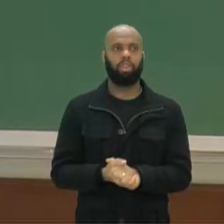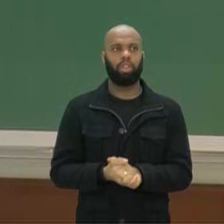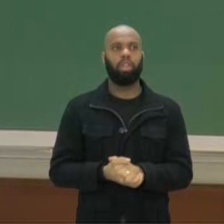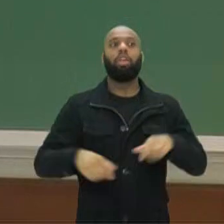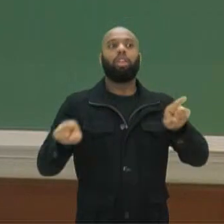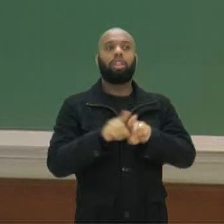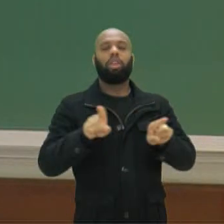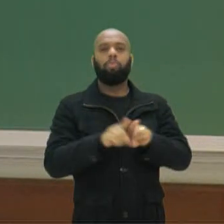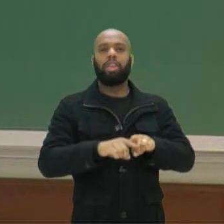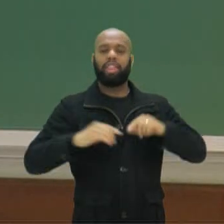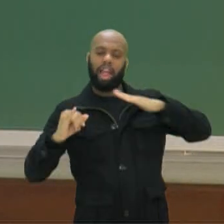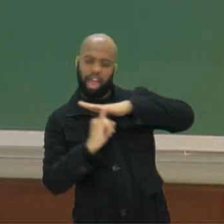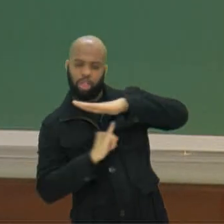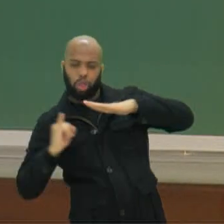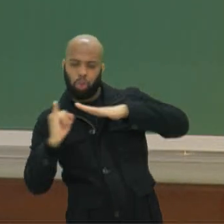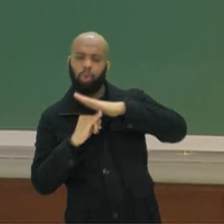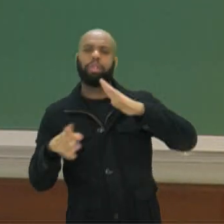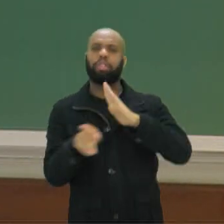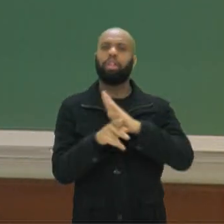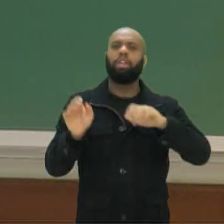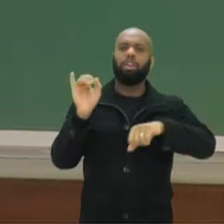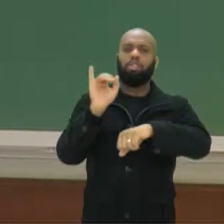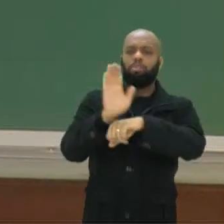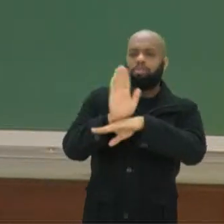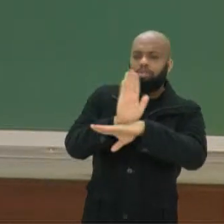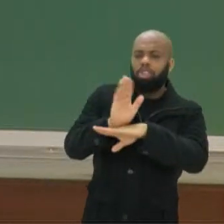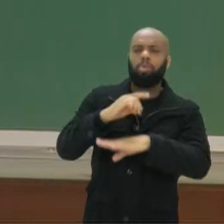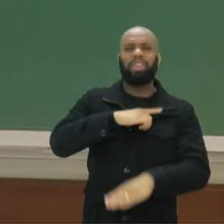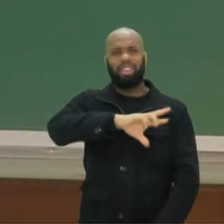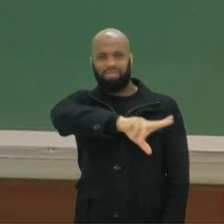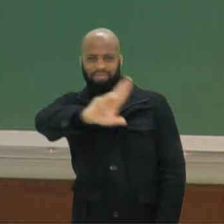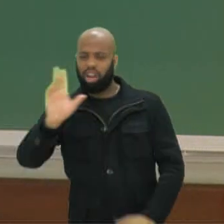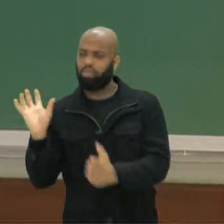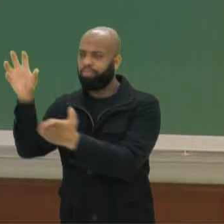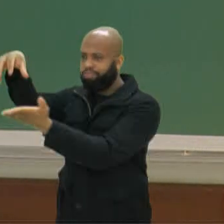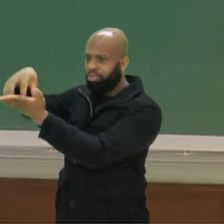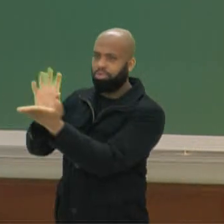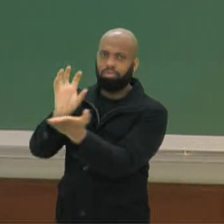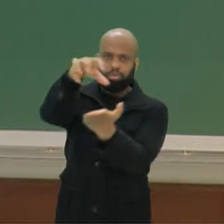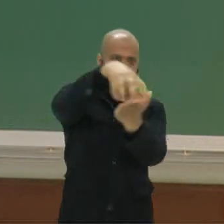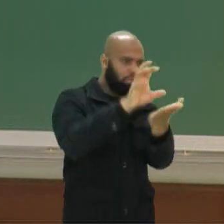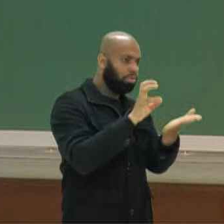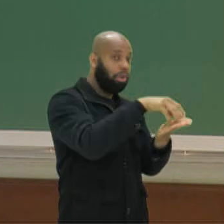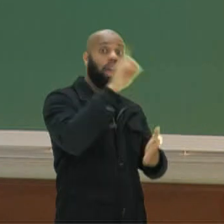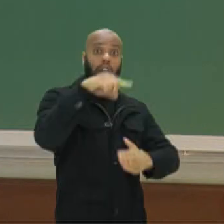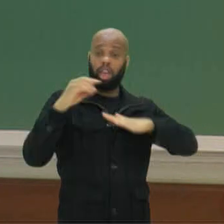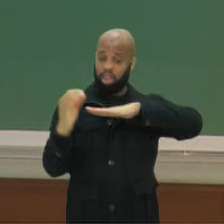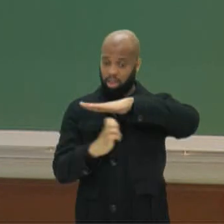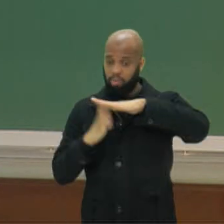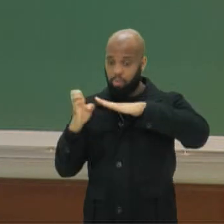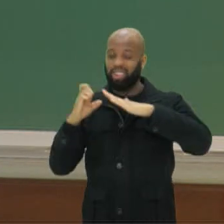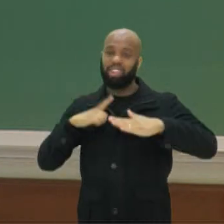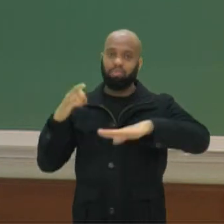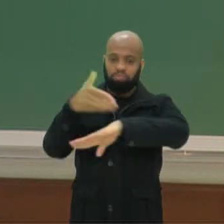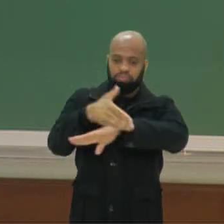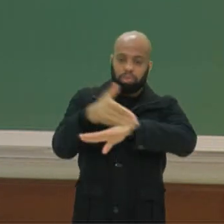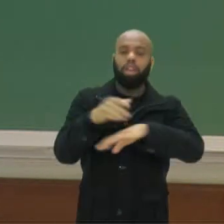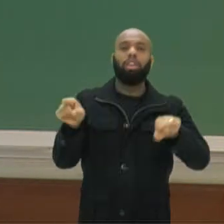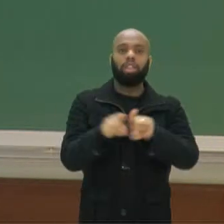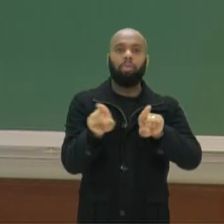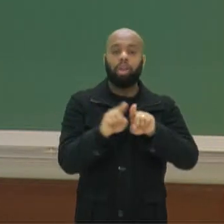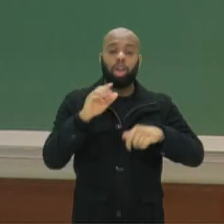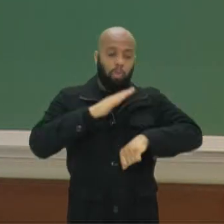A indústria do filme, né, gente, ela tem muitas companhias, muitas empresas que participam